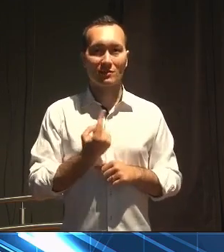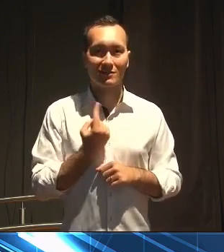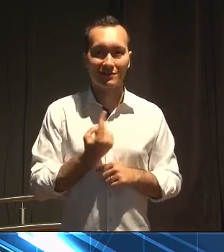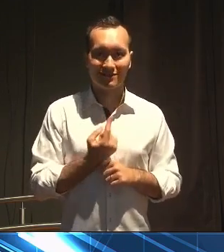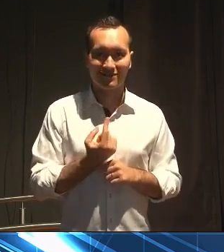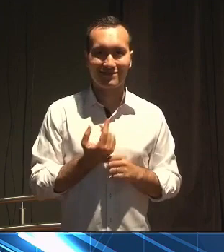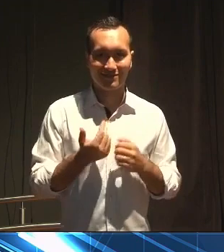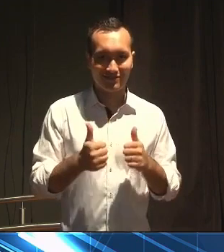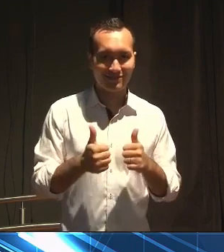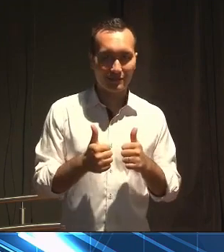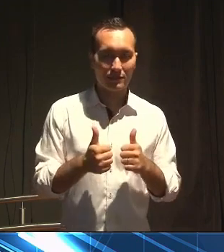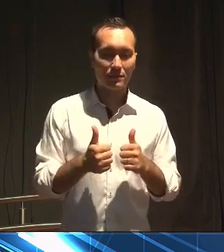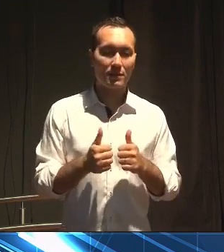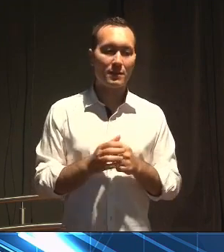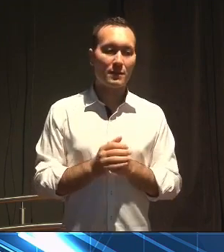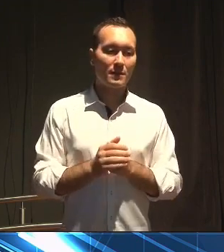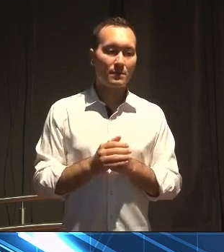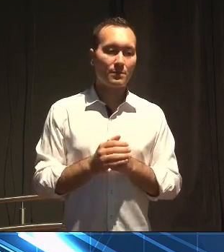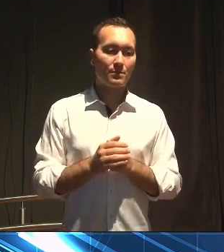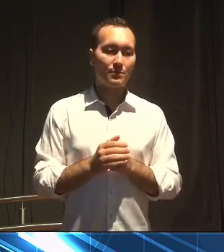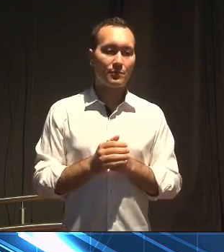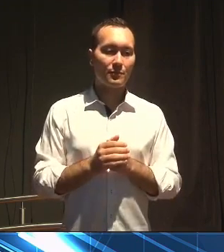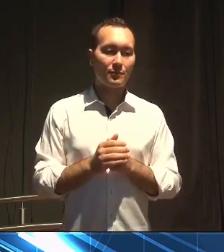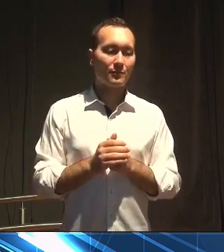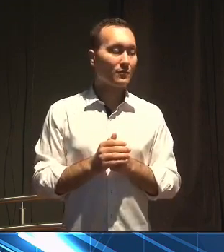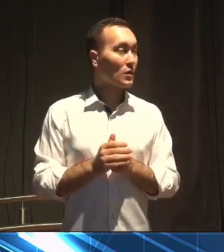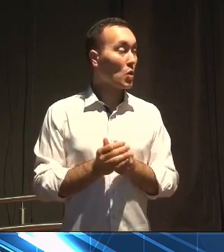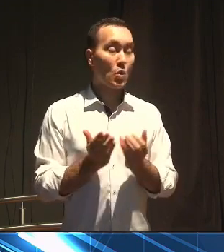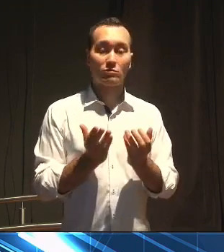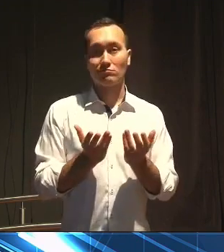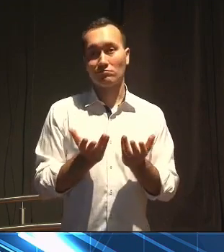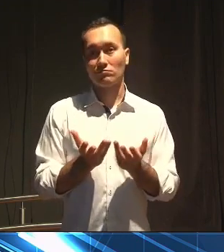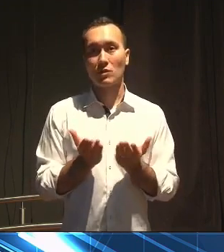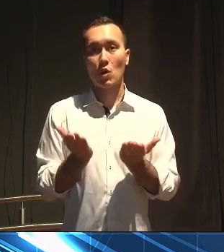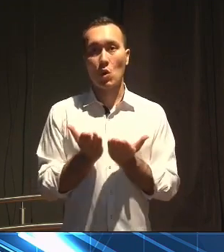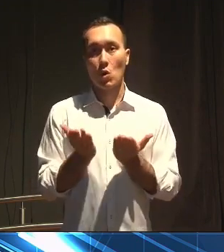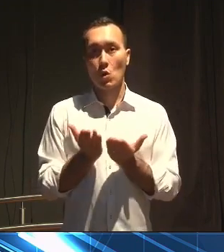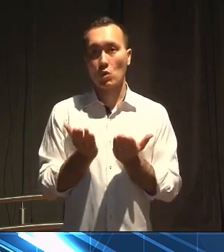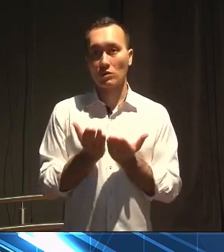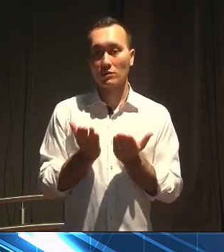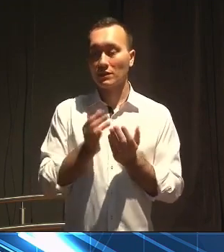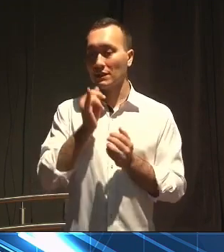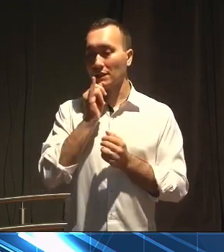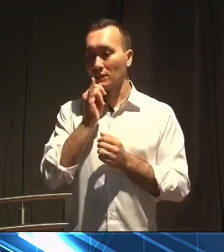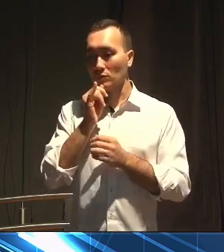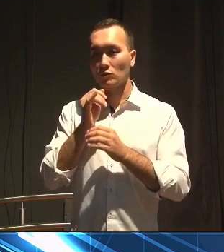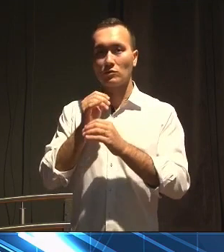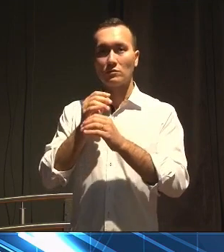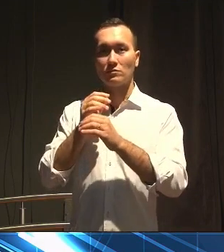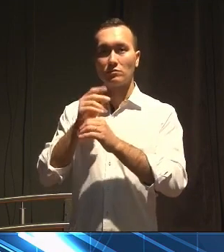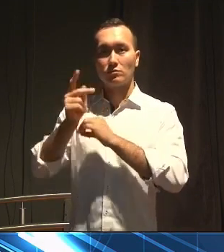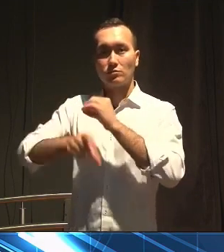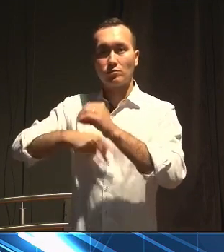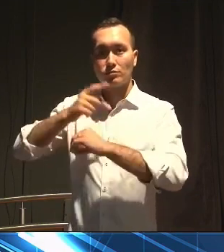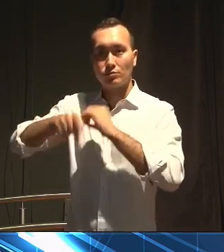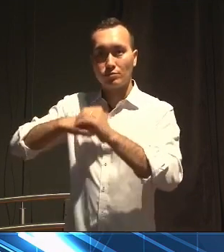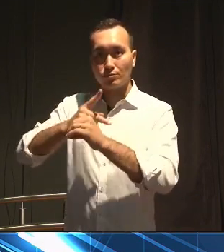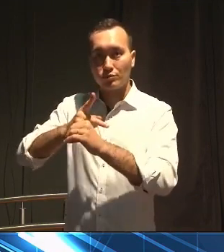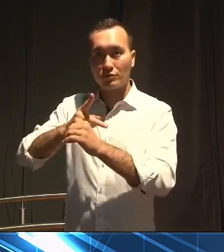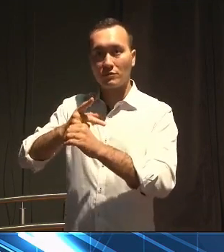para deixar essas empresas que a gente utiliza, né, Facebook, TikTok, cada vez mais